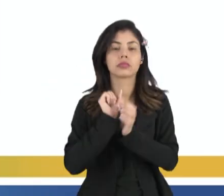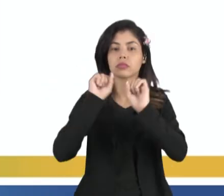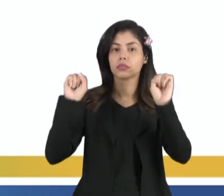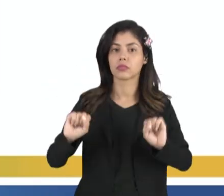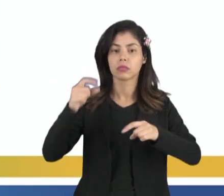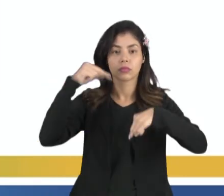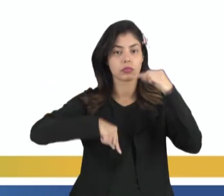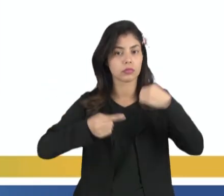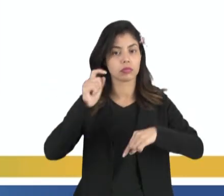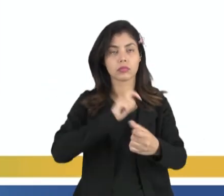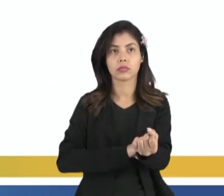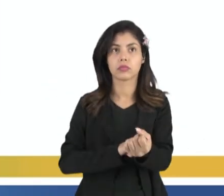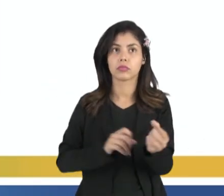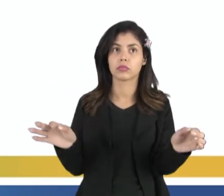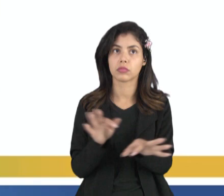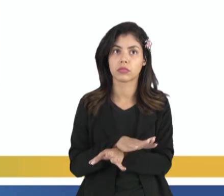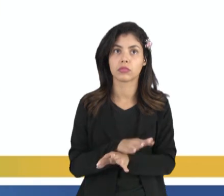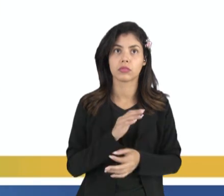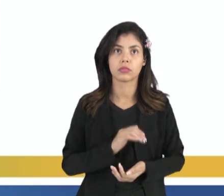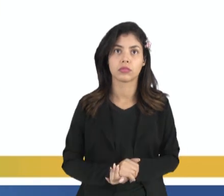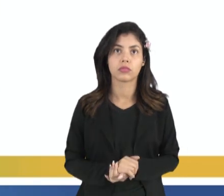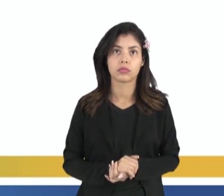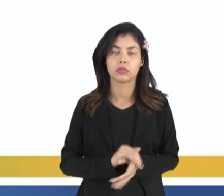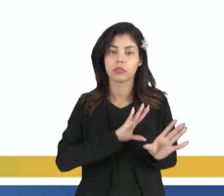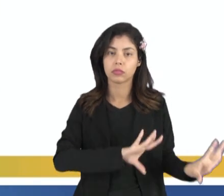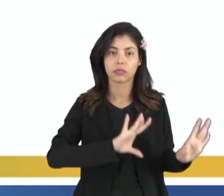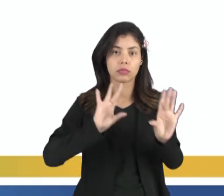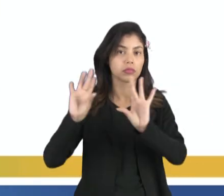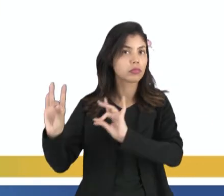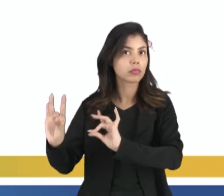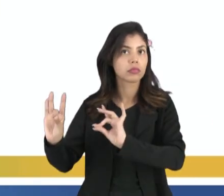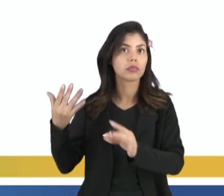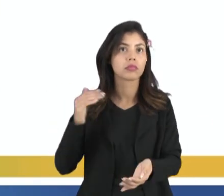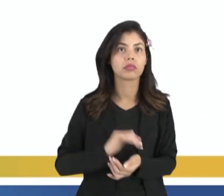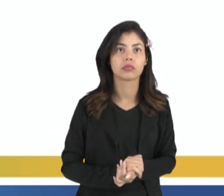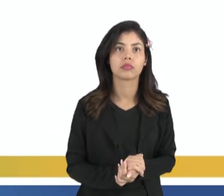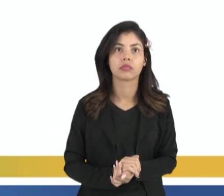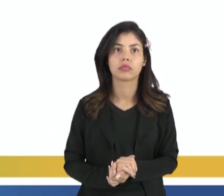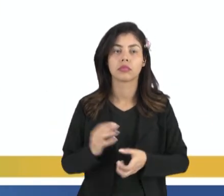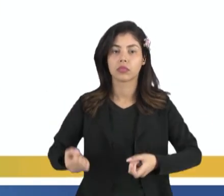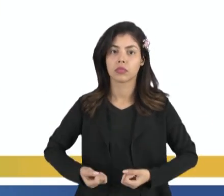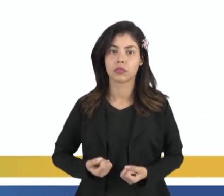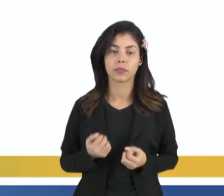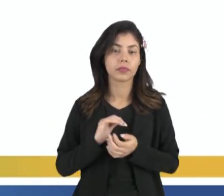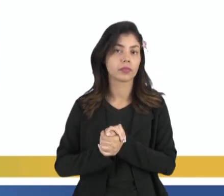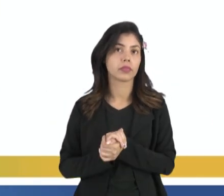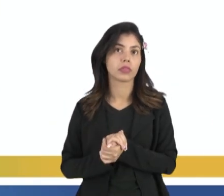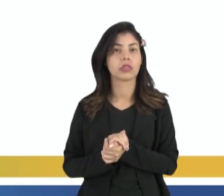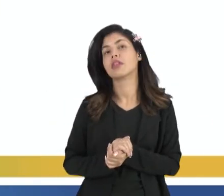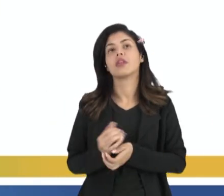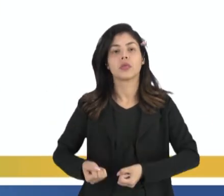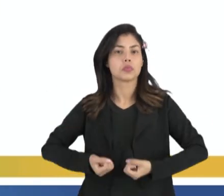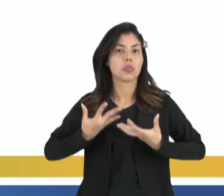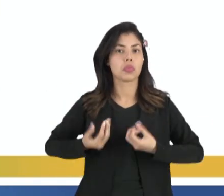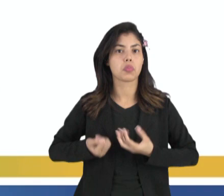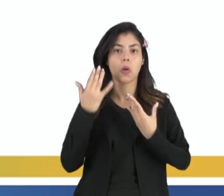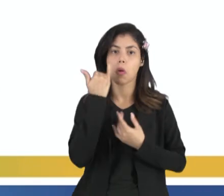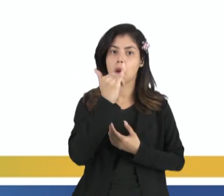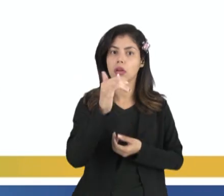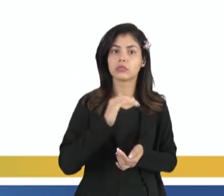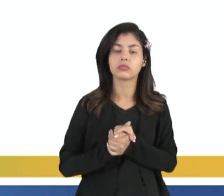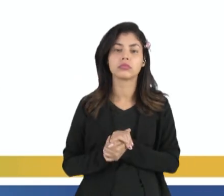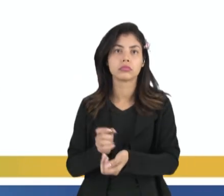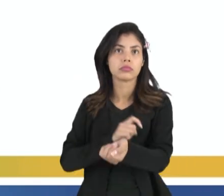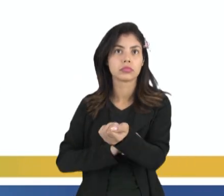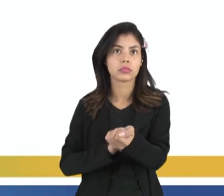sistema nervoso, elas vão acabar sendo transportadas através dos impulsos nervosos, que é uma espécie de corrente elétrica